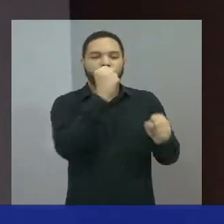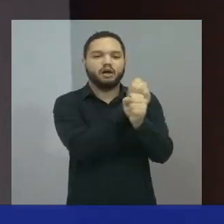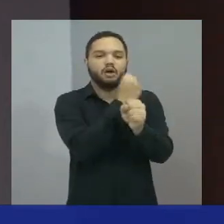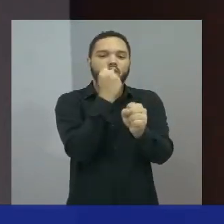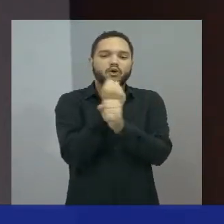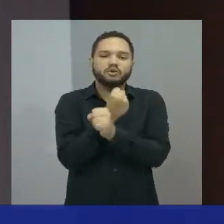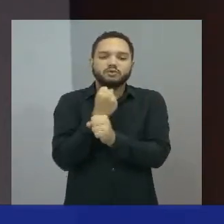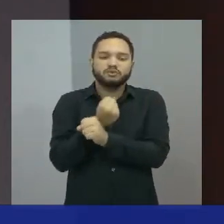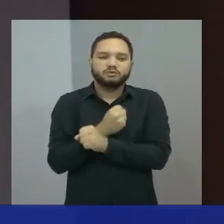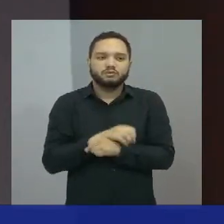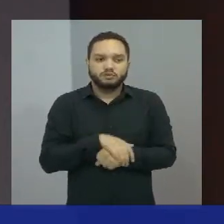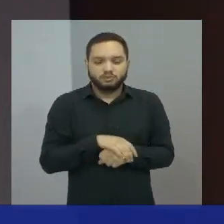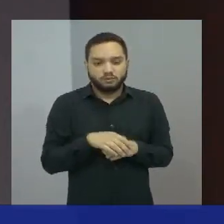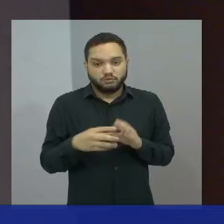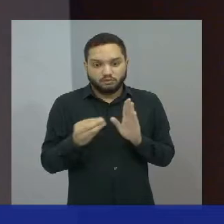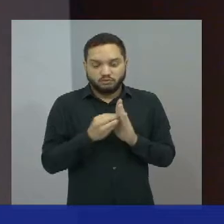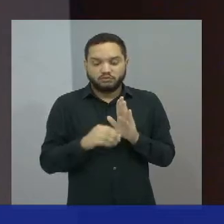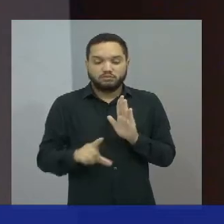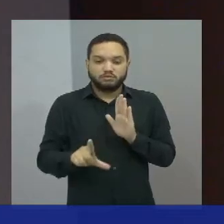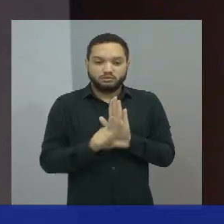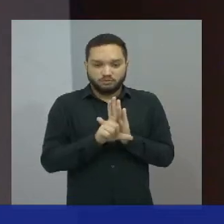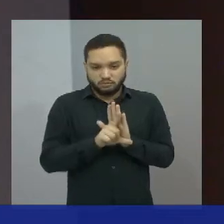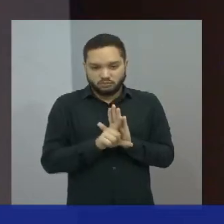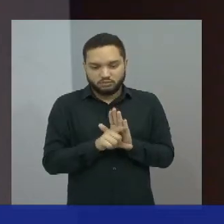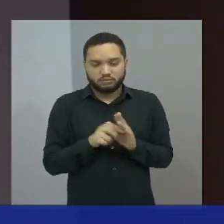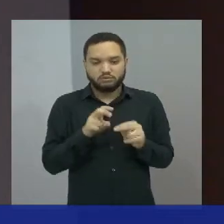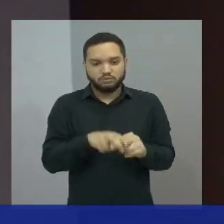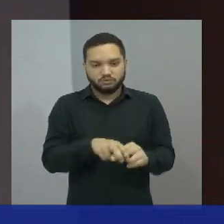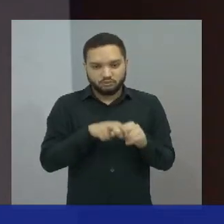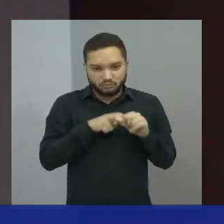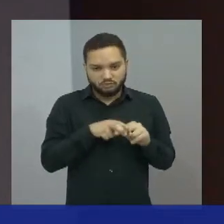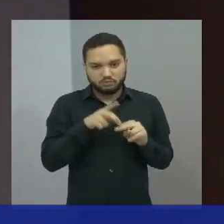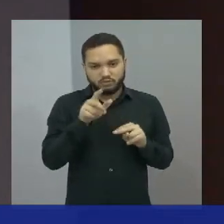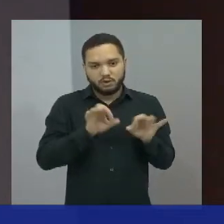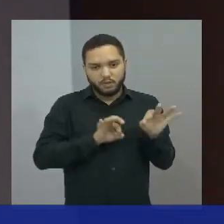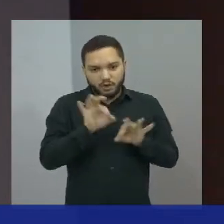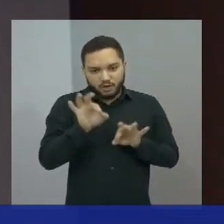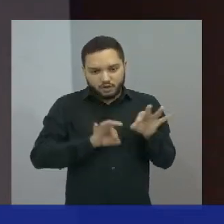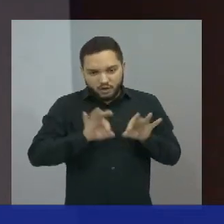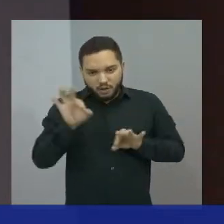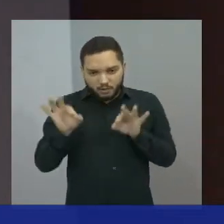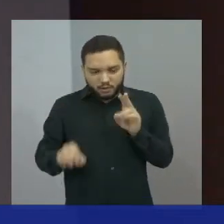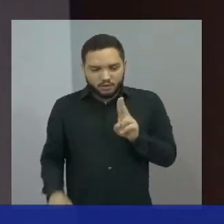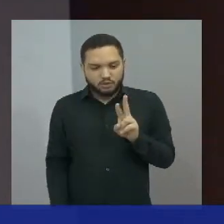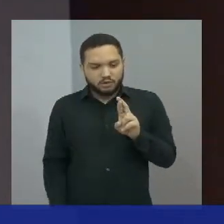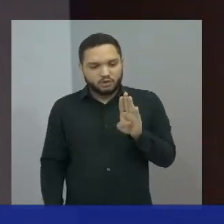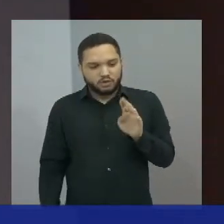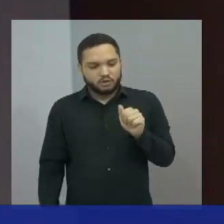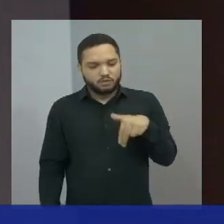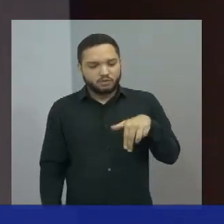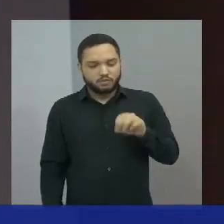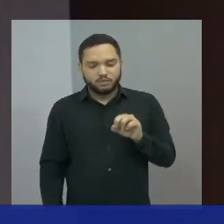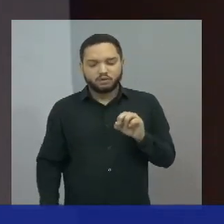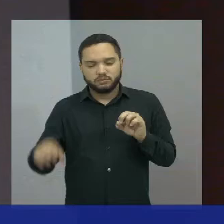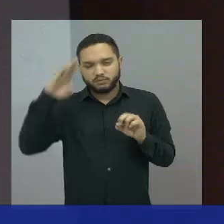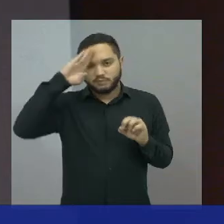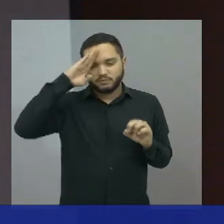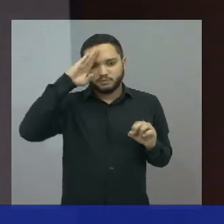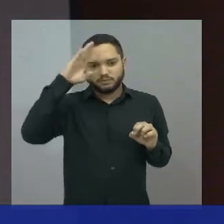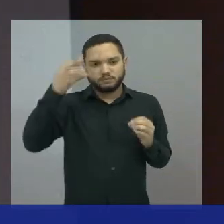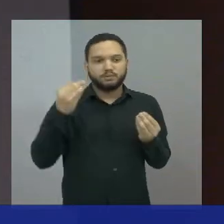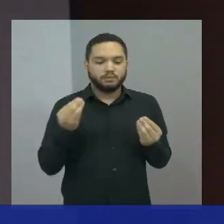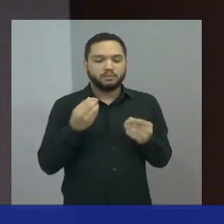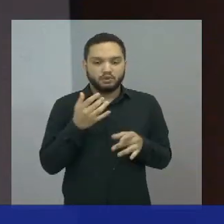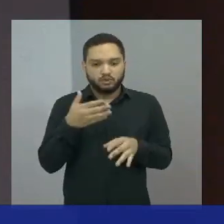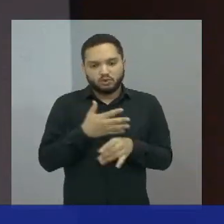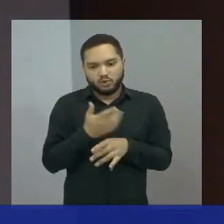construções, isso está na legislação, não é à toa, isso é um planejamento urbano essencial, crucial para que a nossa